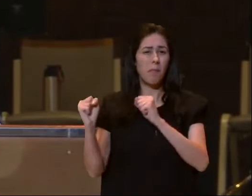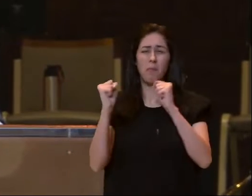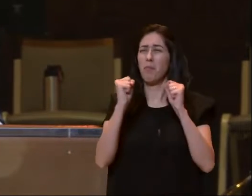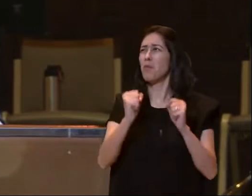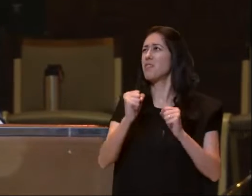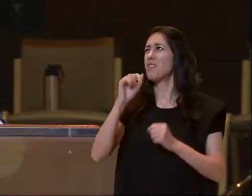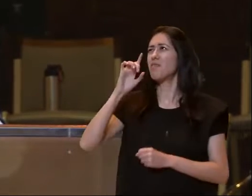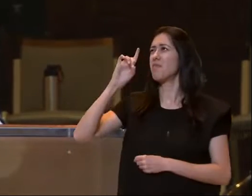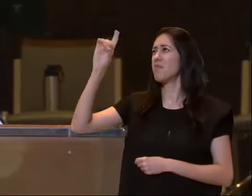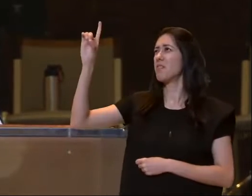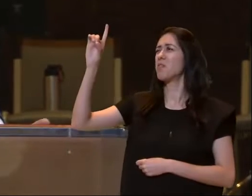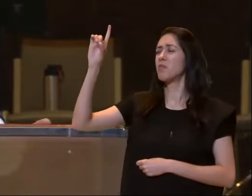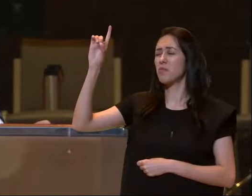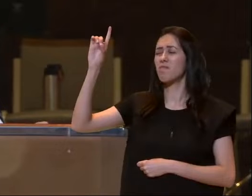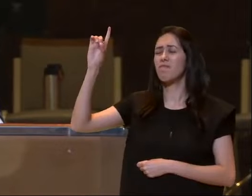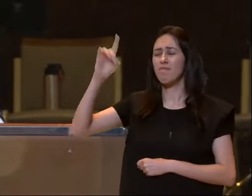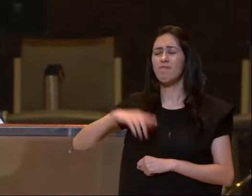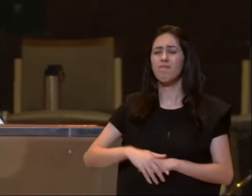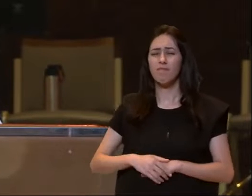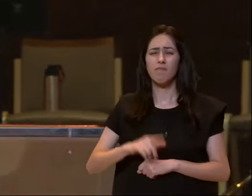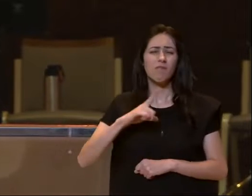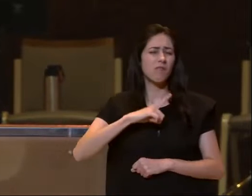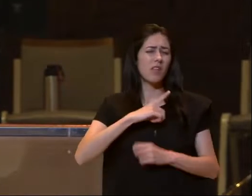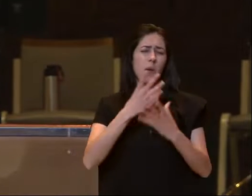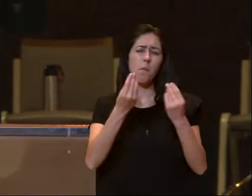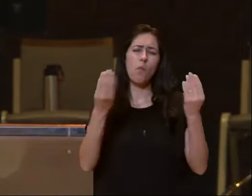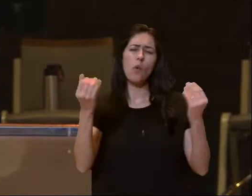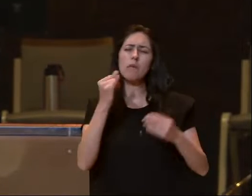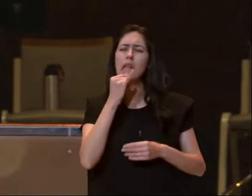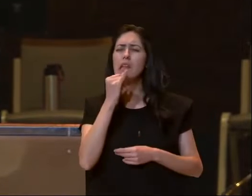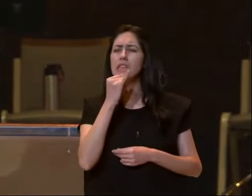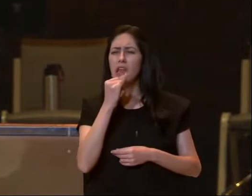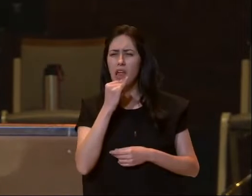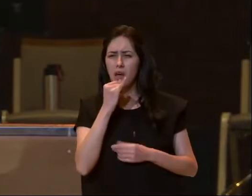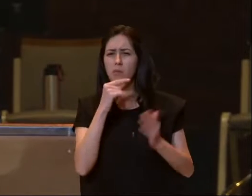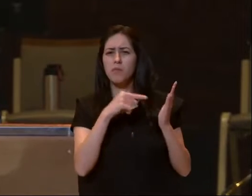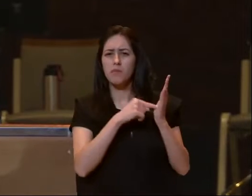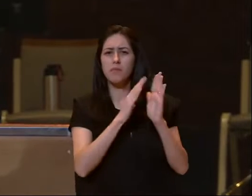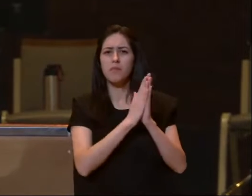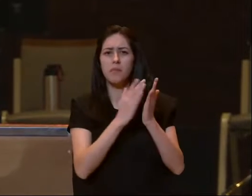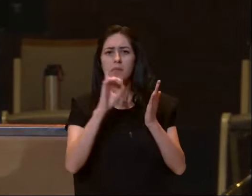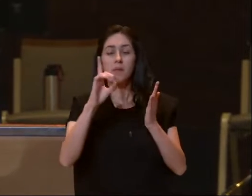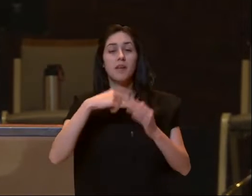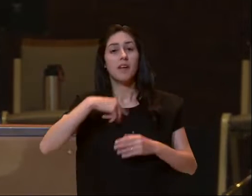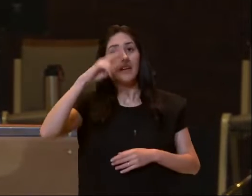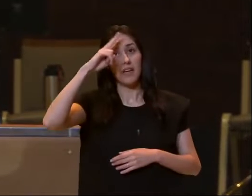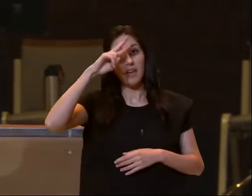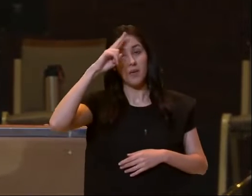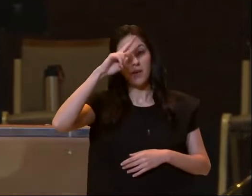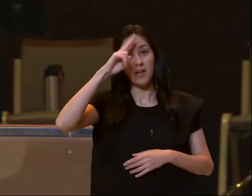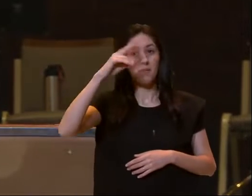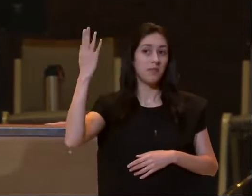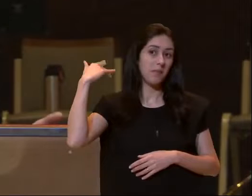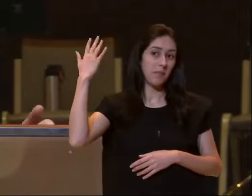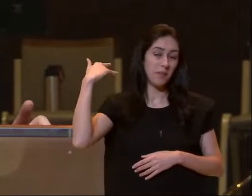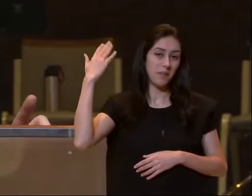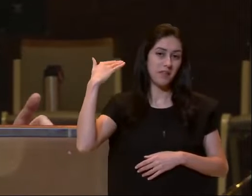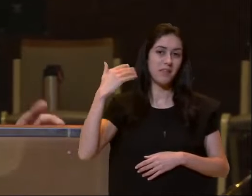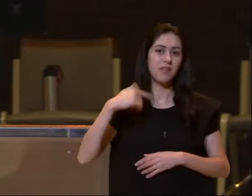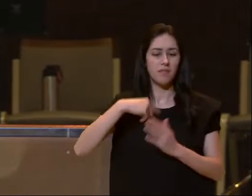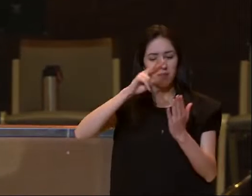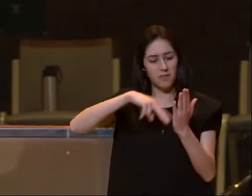Deus. São tantos os exemplos. Eu lembro de ler aquele livro Lírio